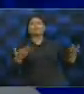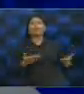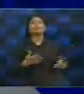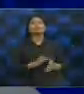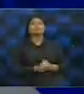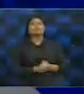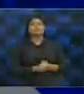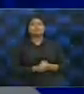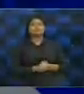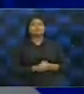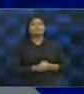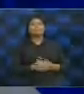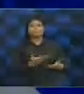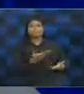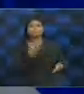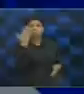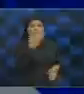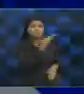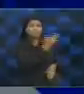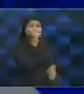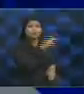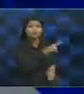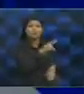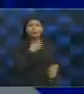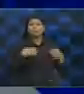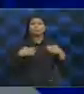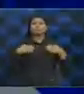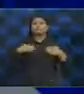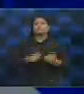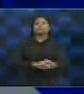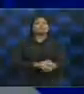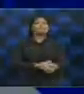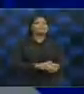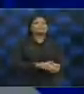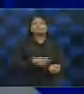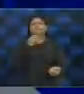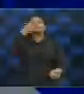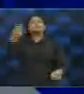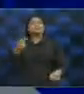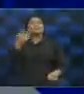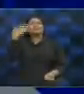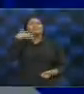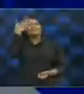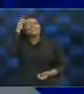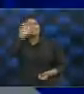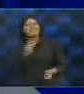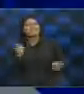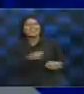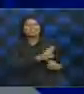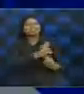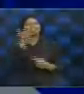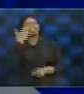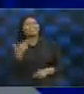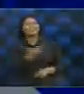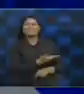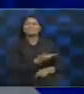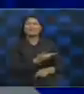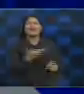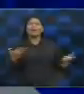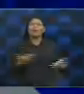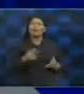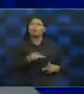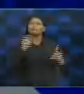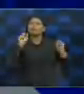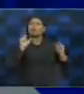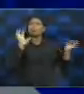bem. Viu? É o candidato destemperado e eu sabia que ia chegar a este ponto. É a hora de escolhermos entre o grupo que faliu